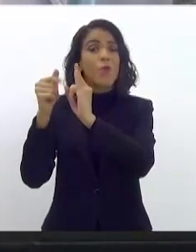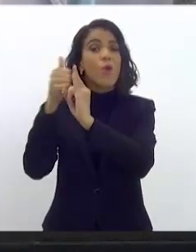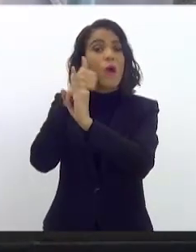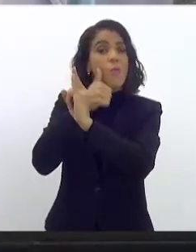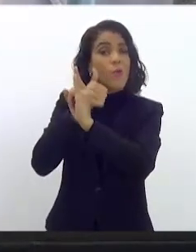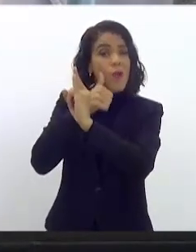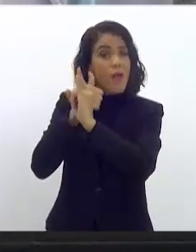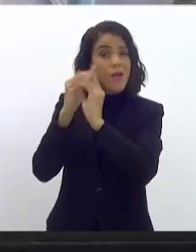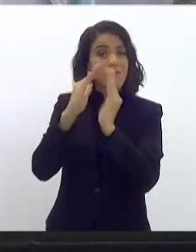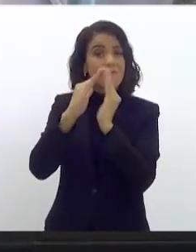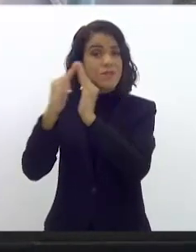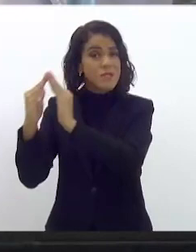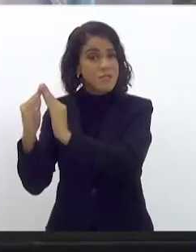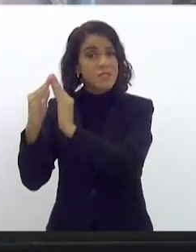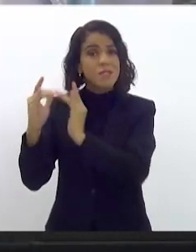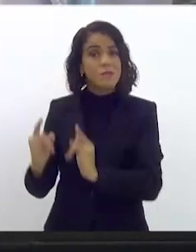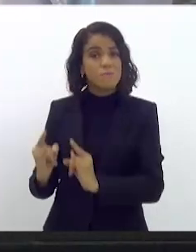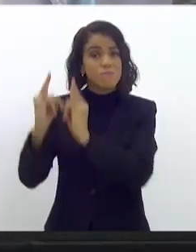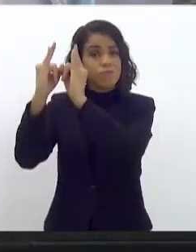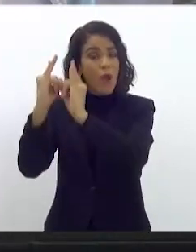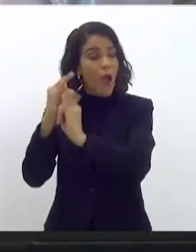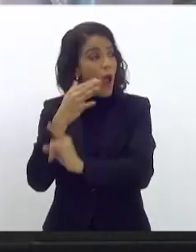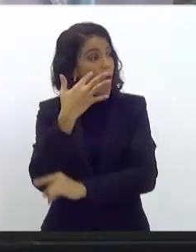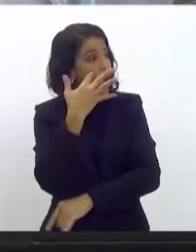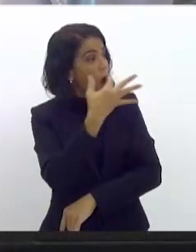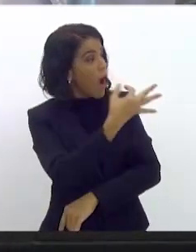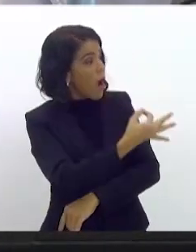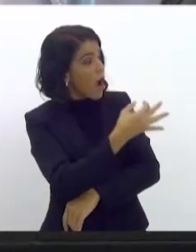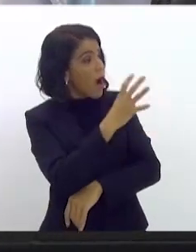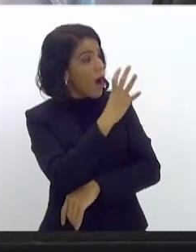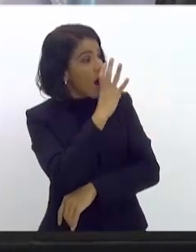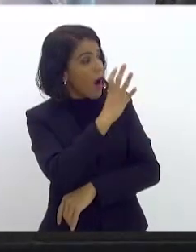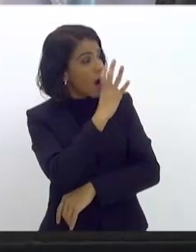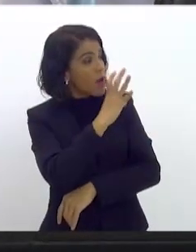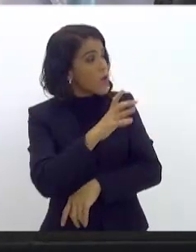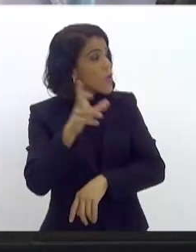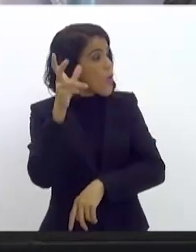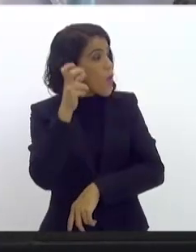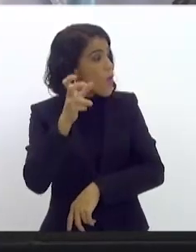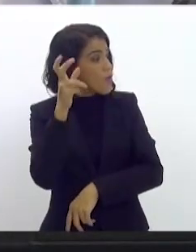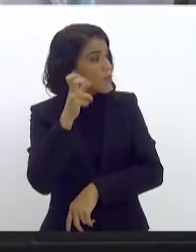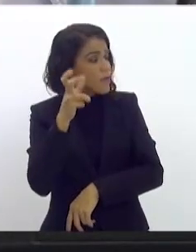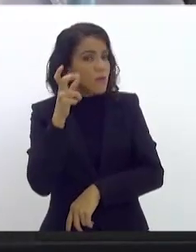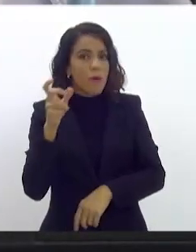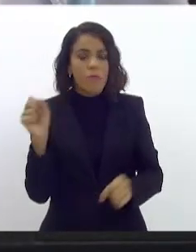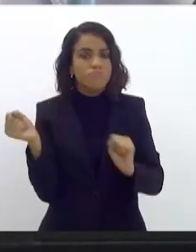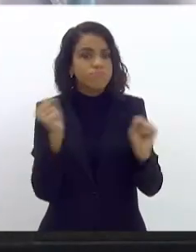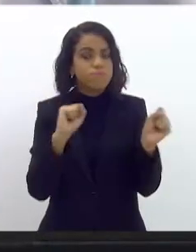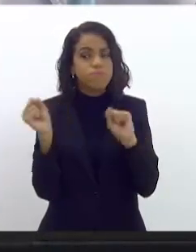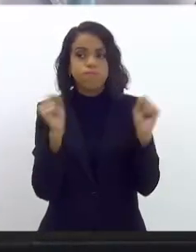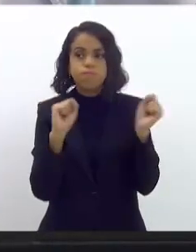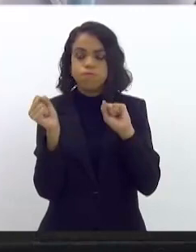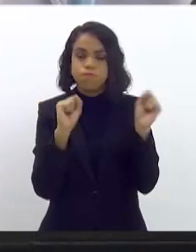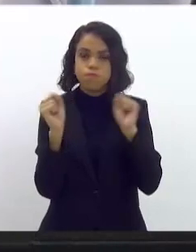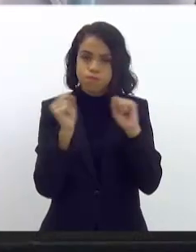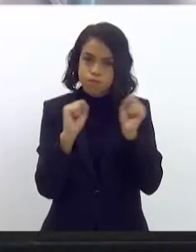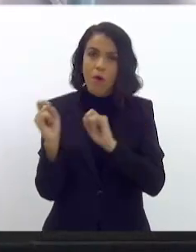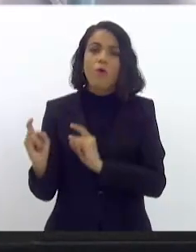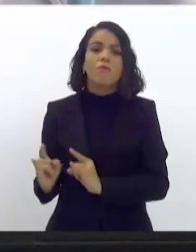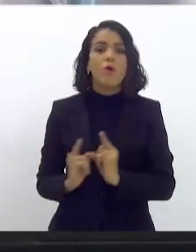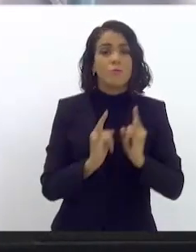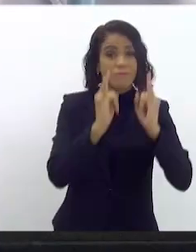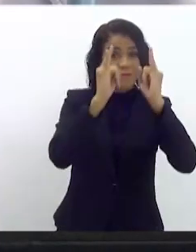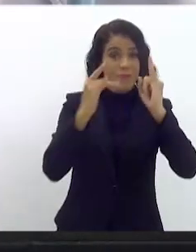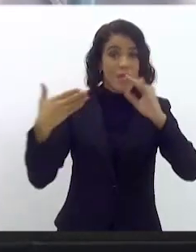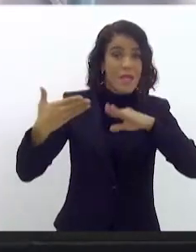uma vizinha do prédio ao lado, assistiu ouvindo aqueles gritos, não se conteve, foi ao prédio